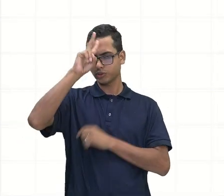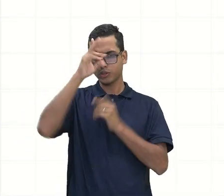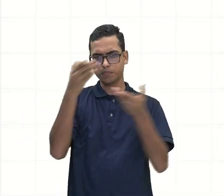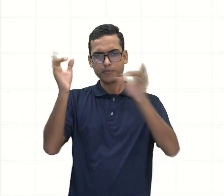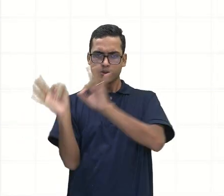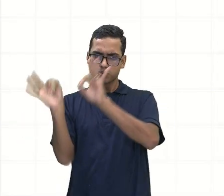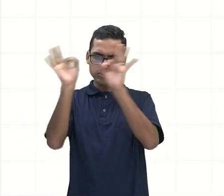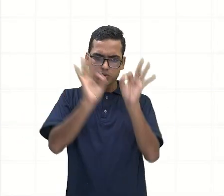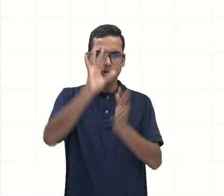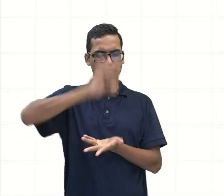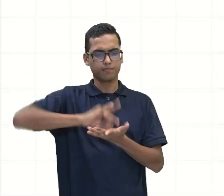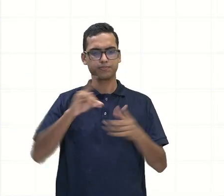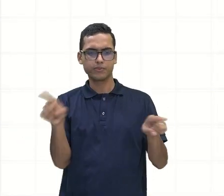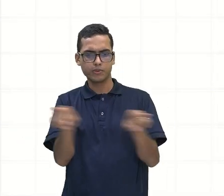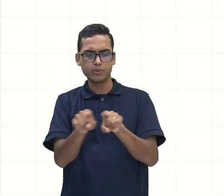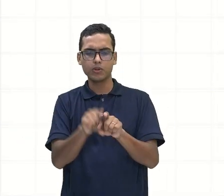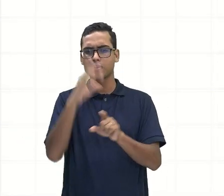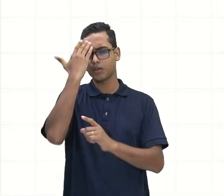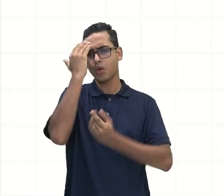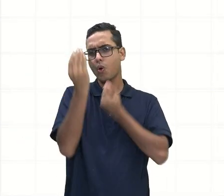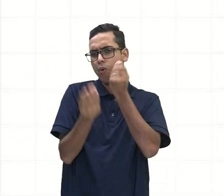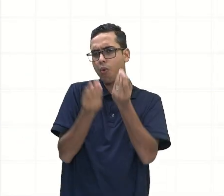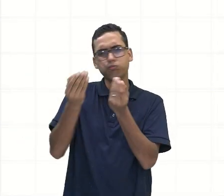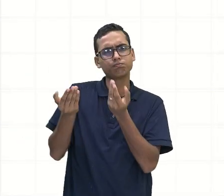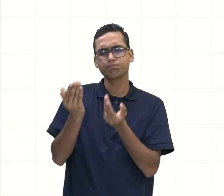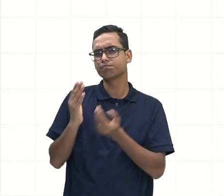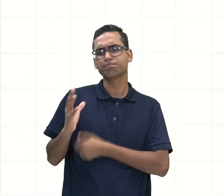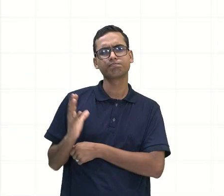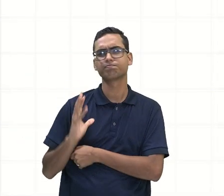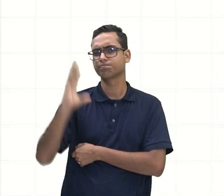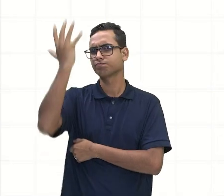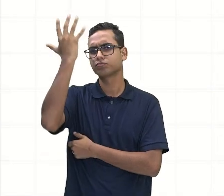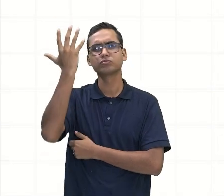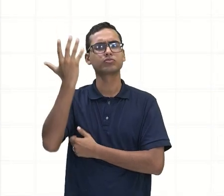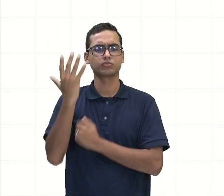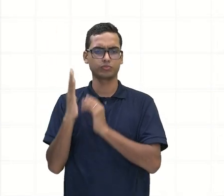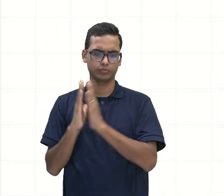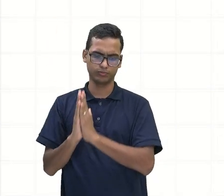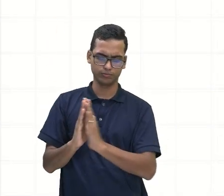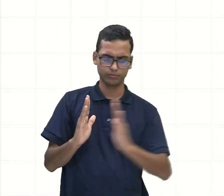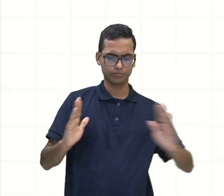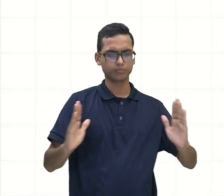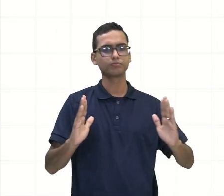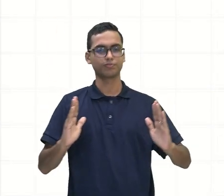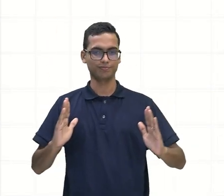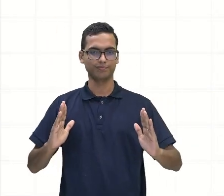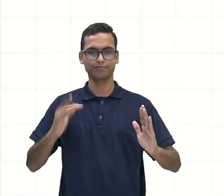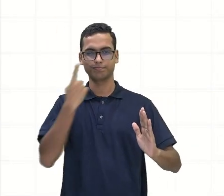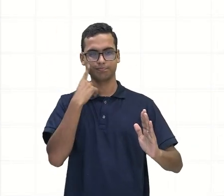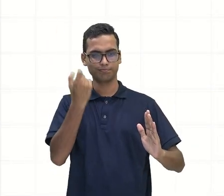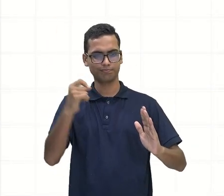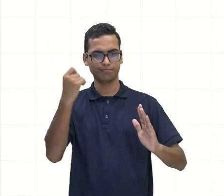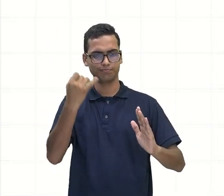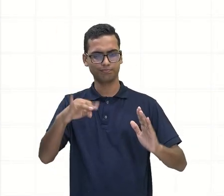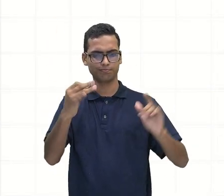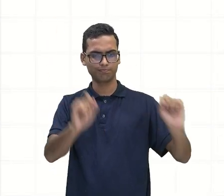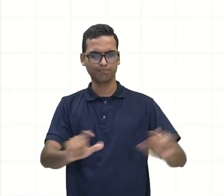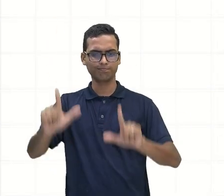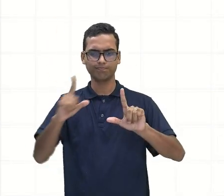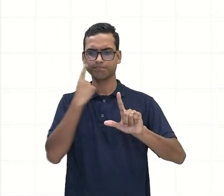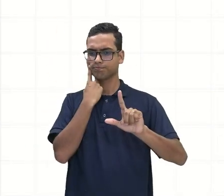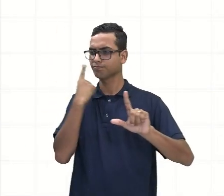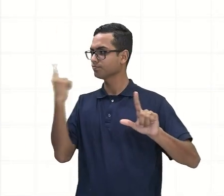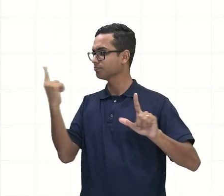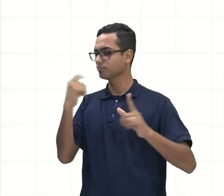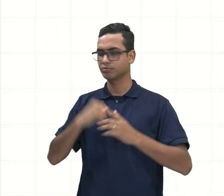para entender bem o que aconteceu, né, durante esse caminho no quadro. Então, eu comecei com